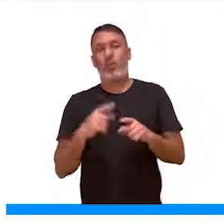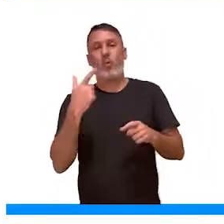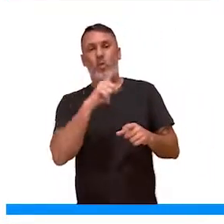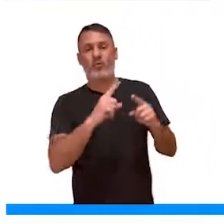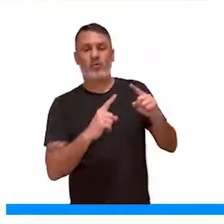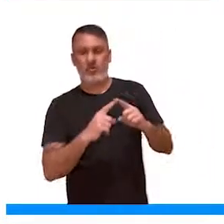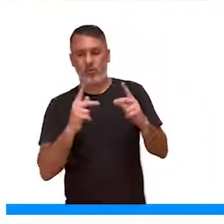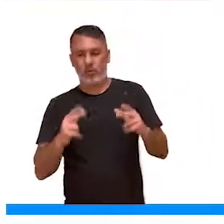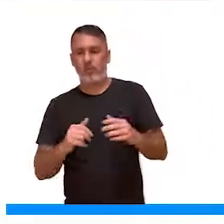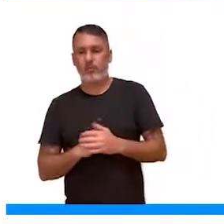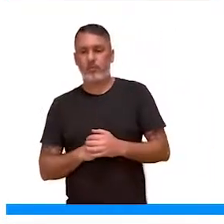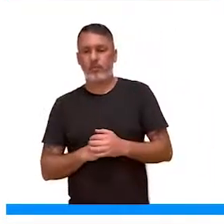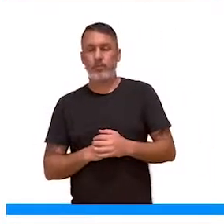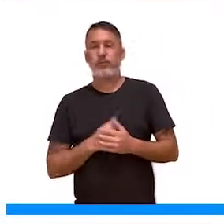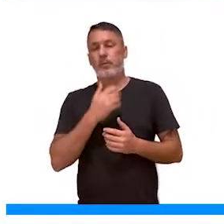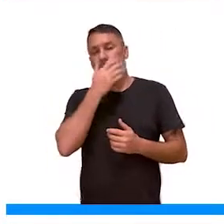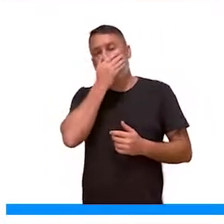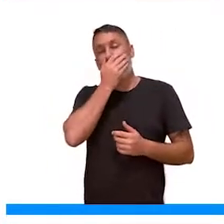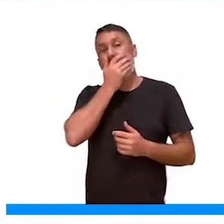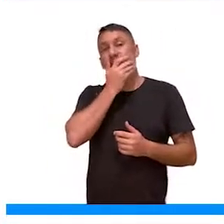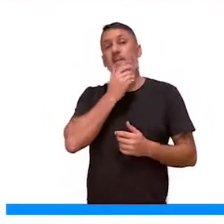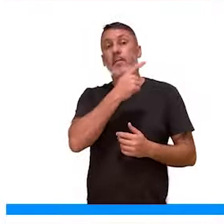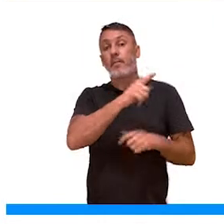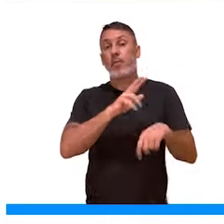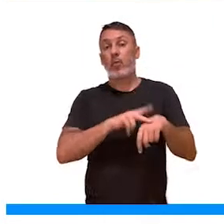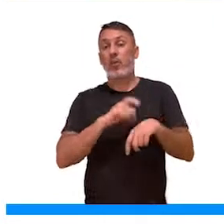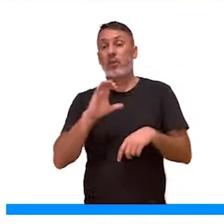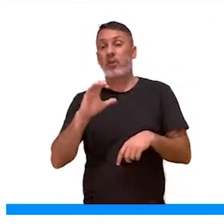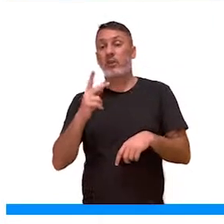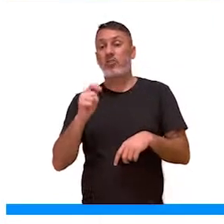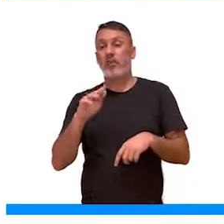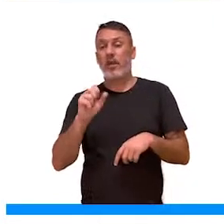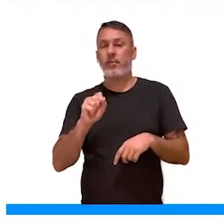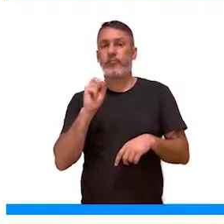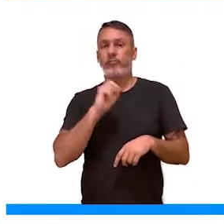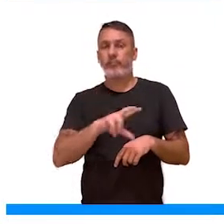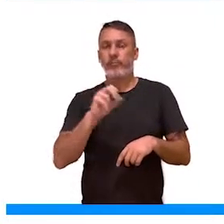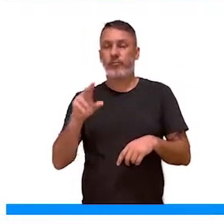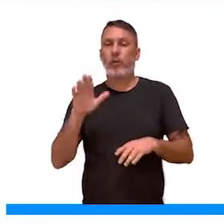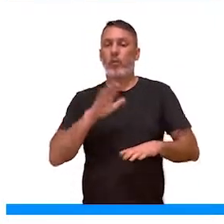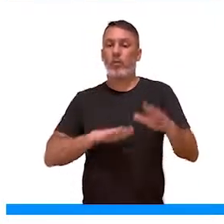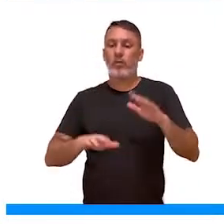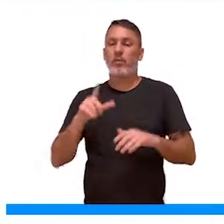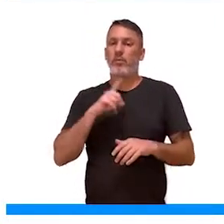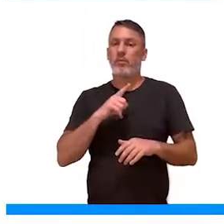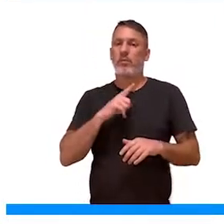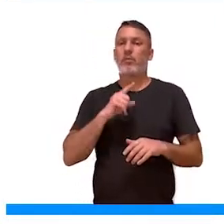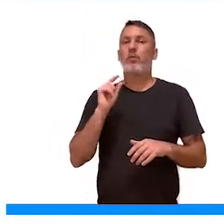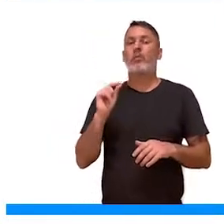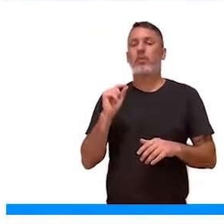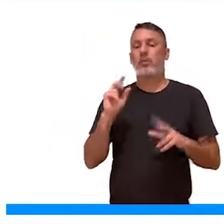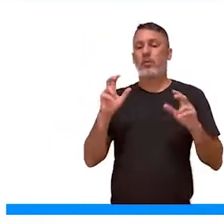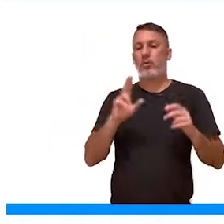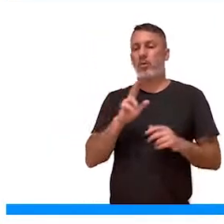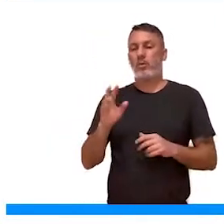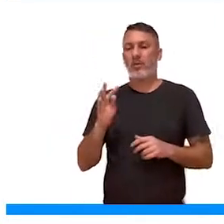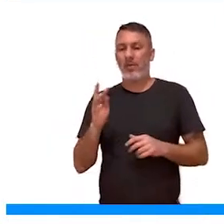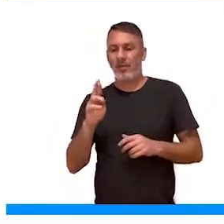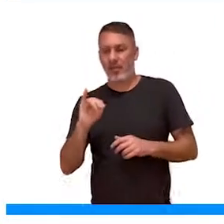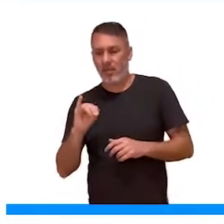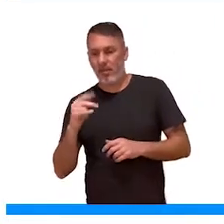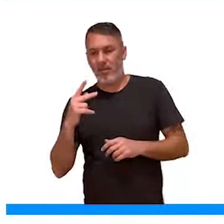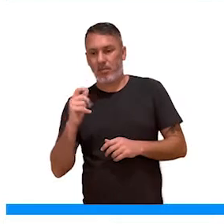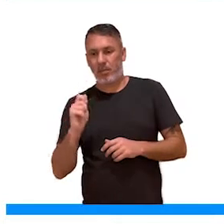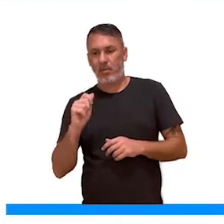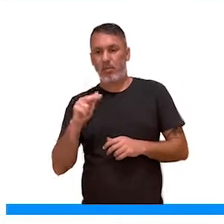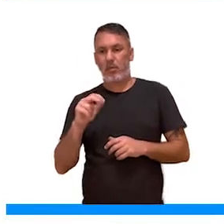da amebíase também. A doença de Chagas, ela é uma doença infecciosa causada por um protozoário, né, chamado de